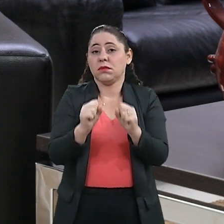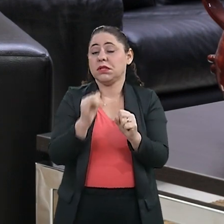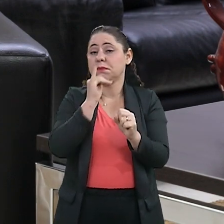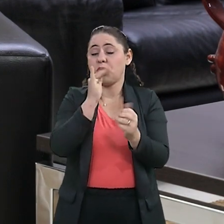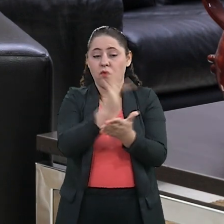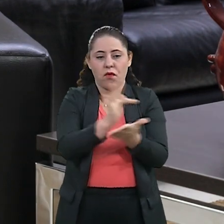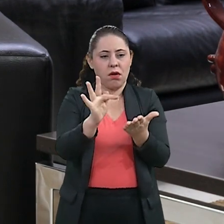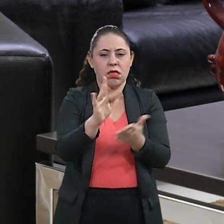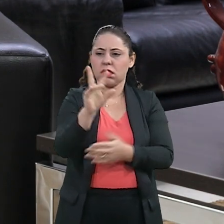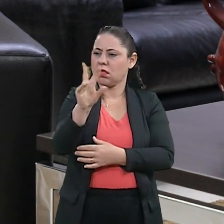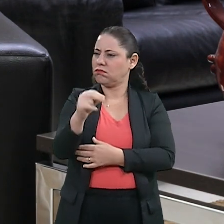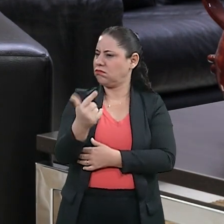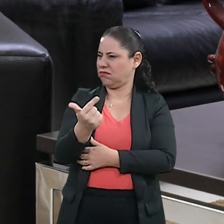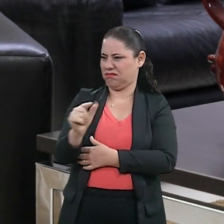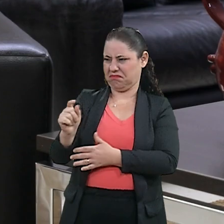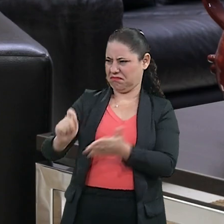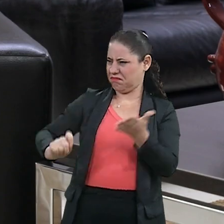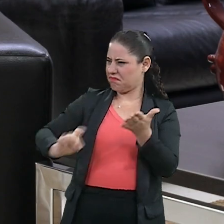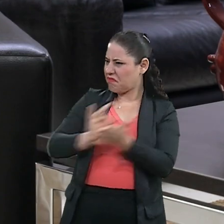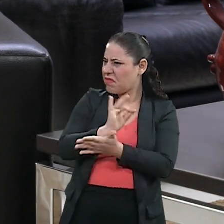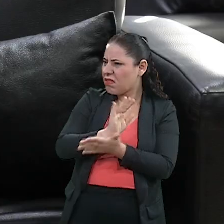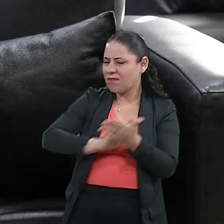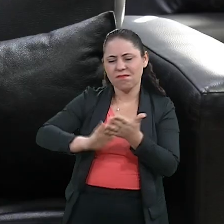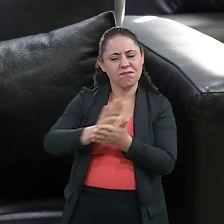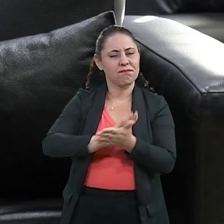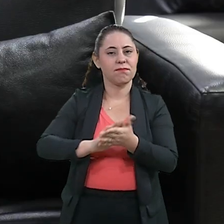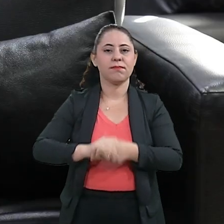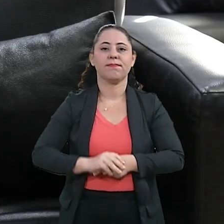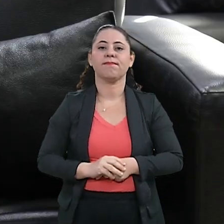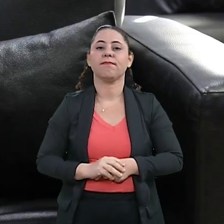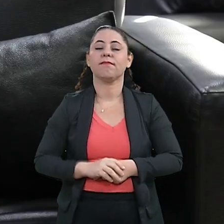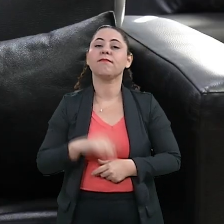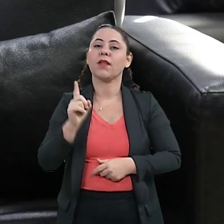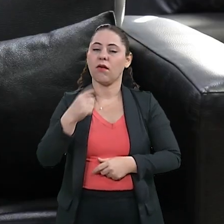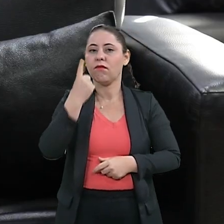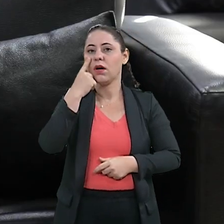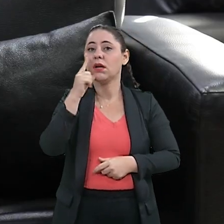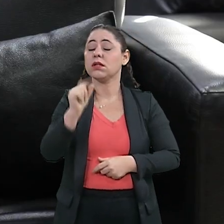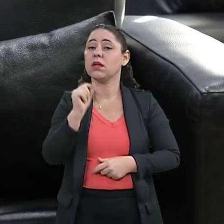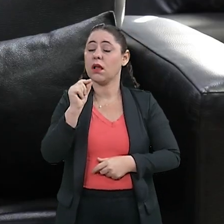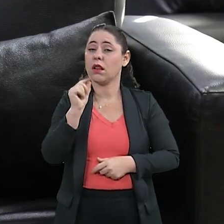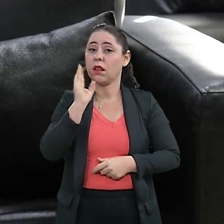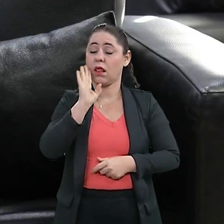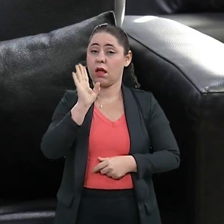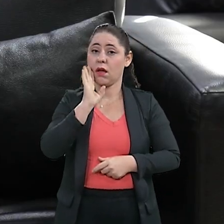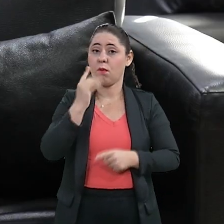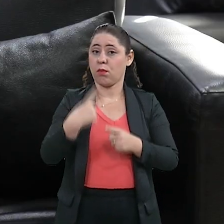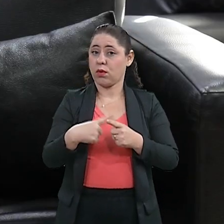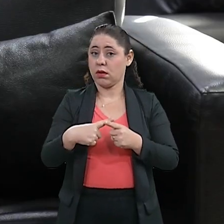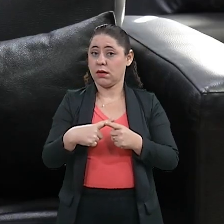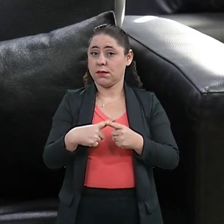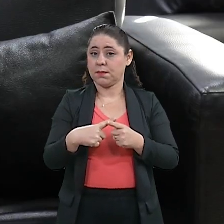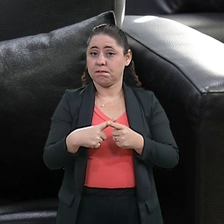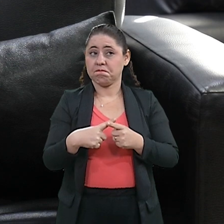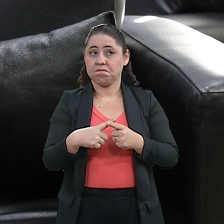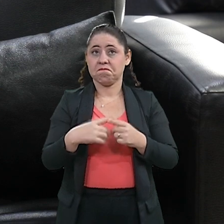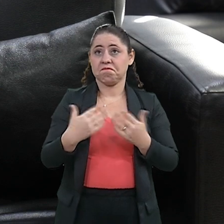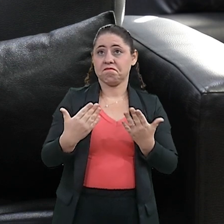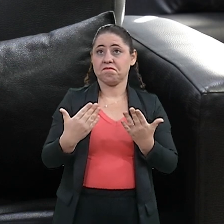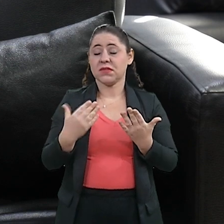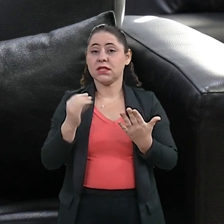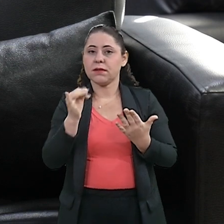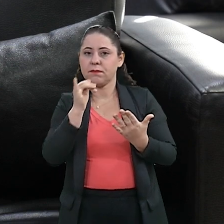dizer, poderia chegar lá no fórum, não tem nenhum registro aqui, né? E veja que é interessante isso,